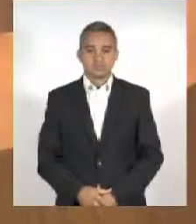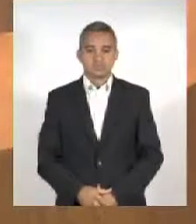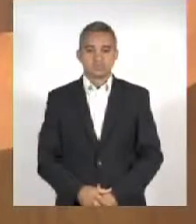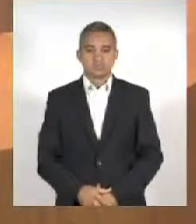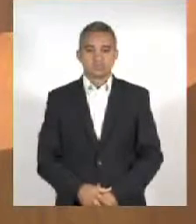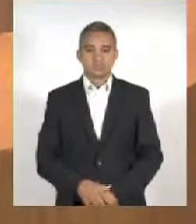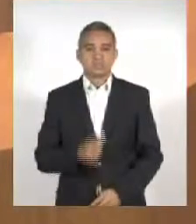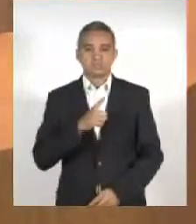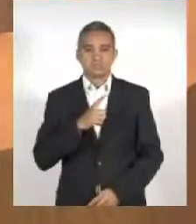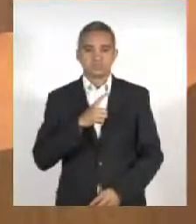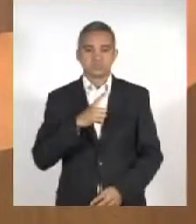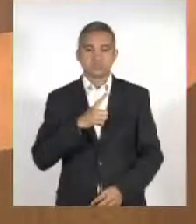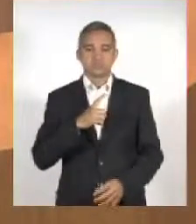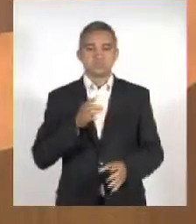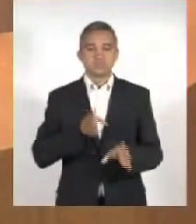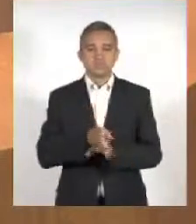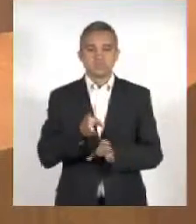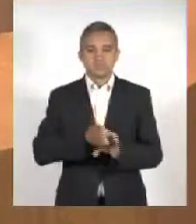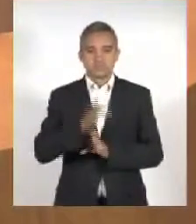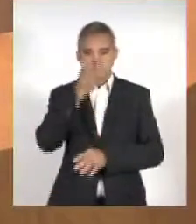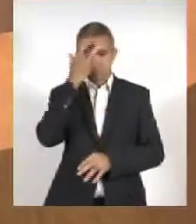Pessoas com Deficiência.